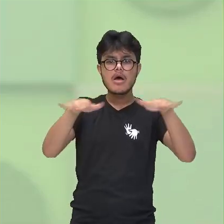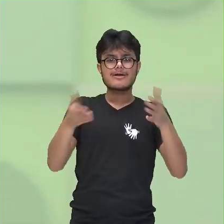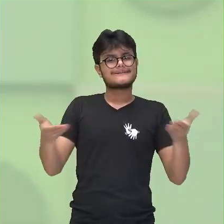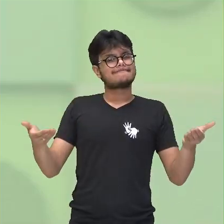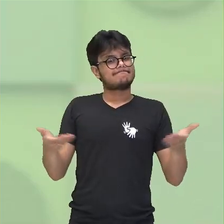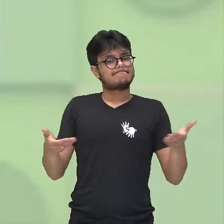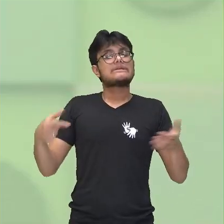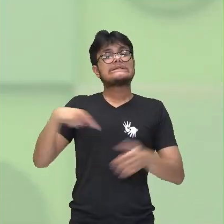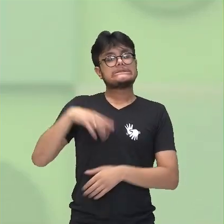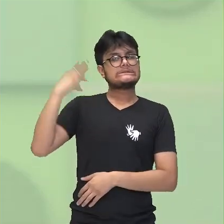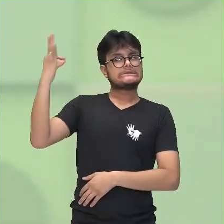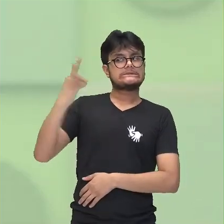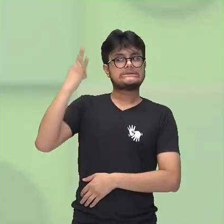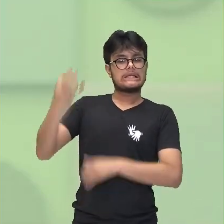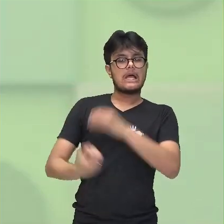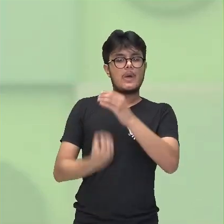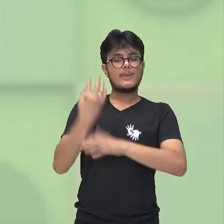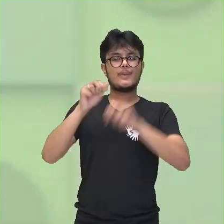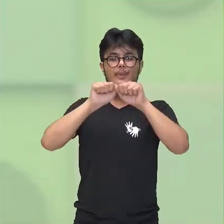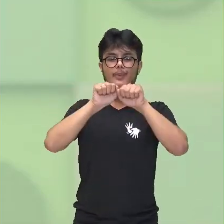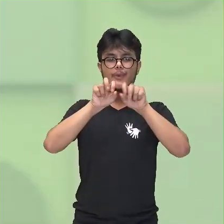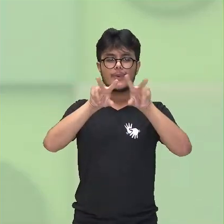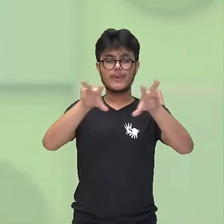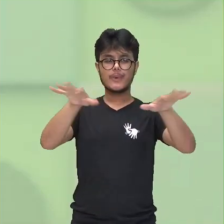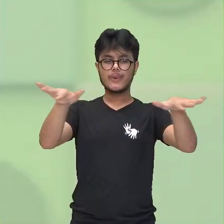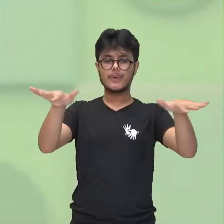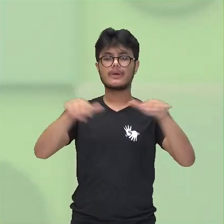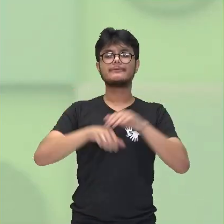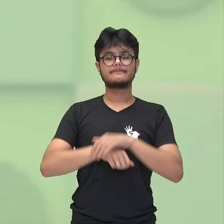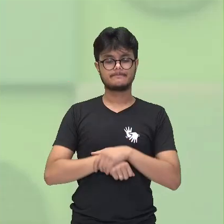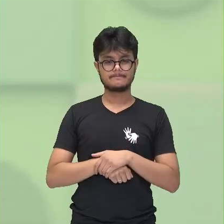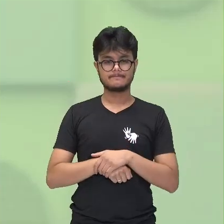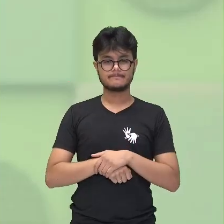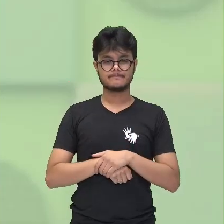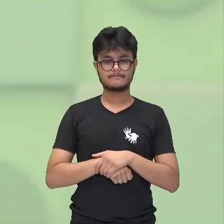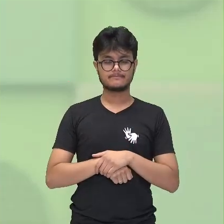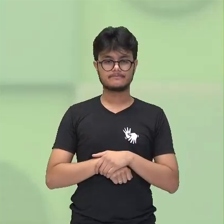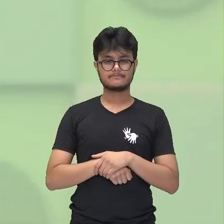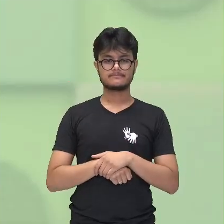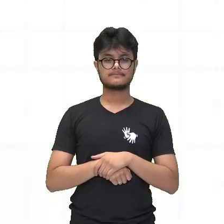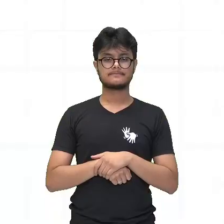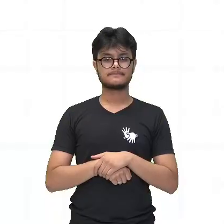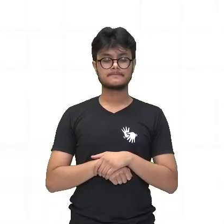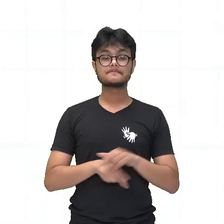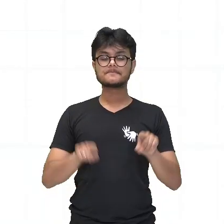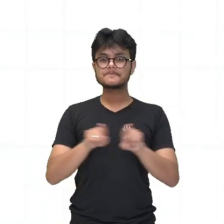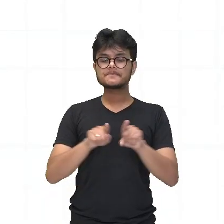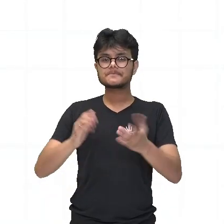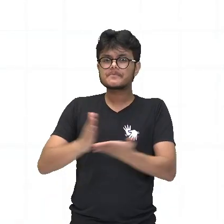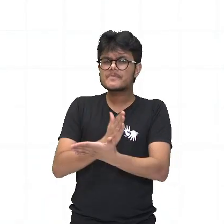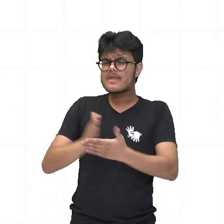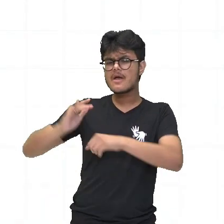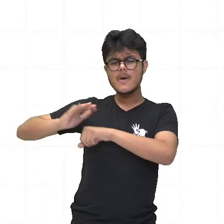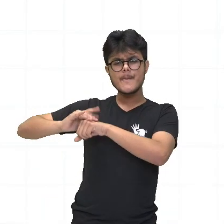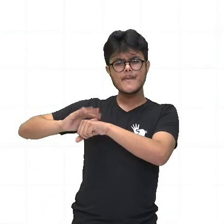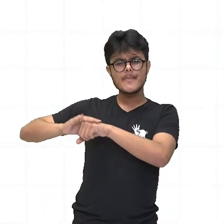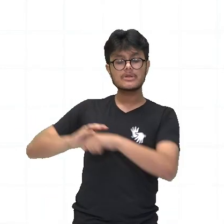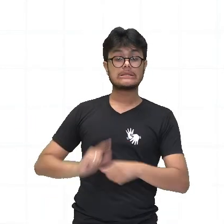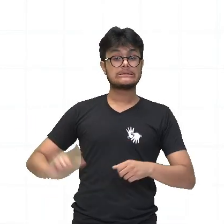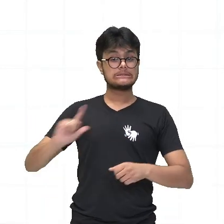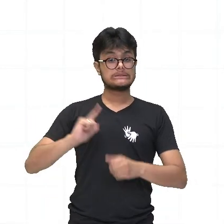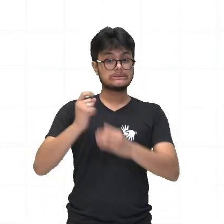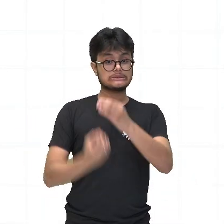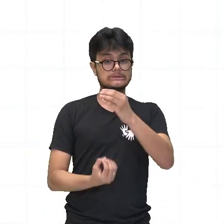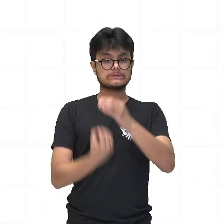pode influenciar na proliferação desses insetos. E algumas doenças também estão surgindo